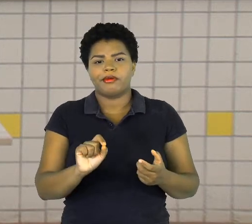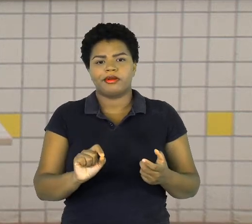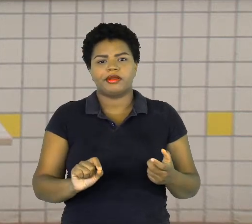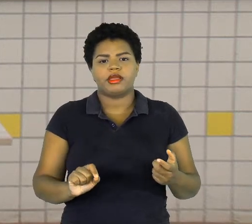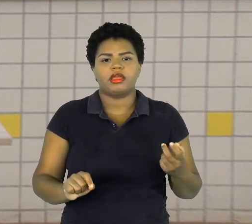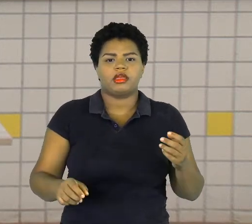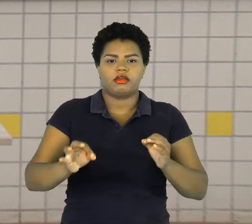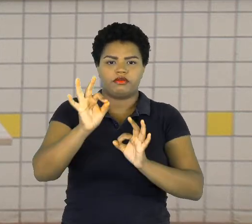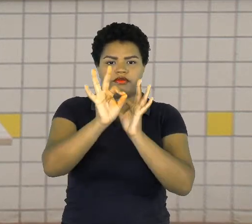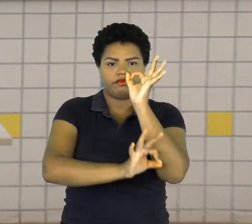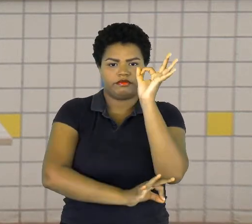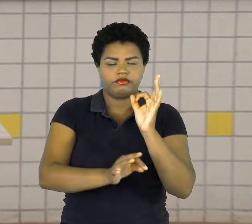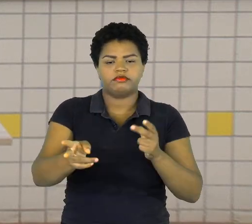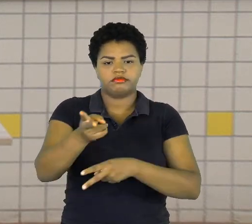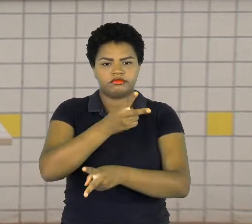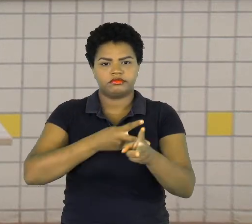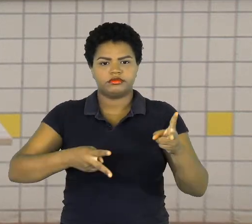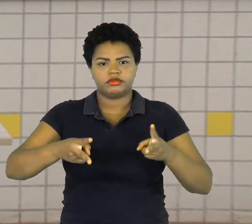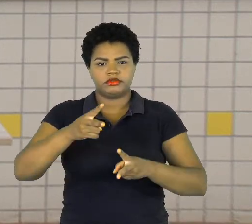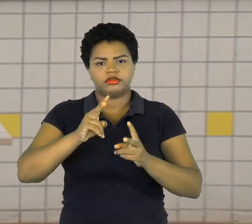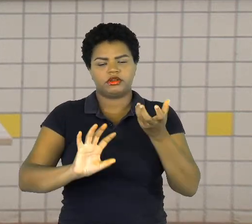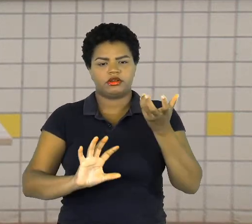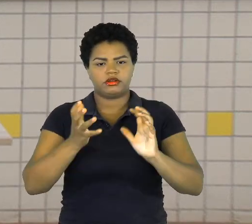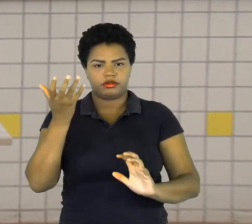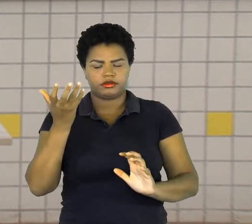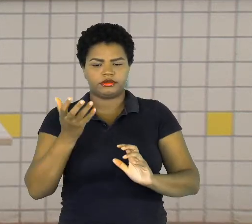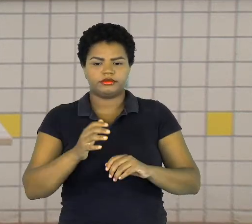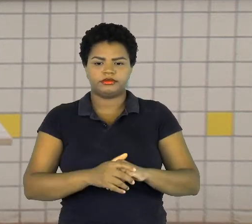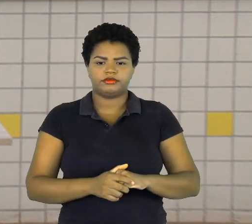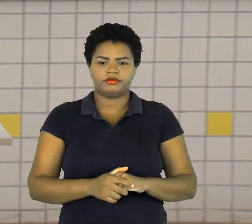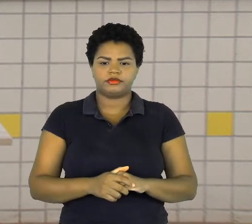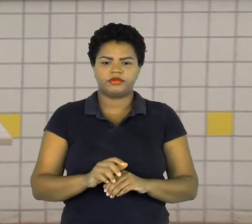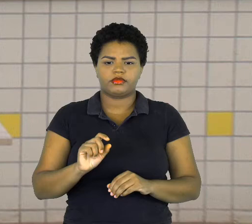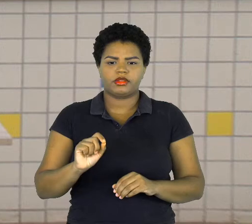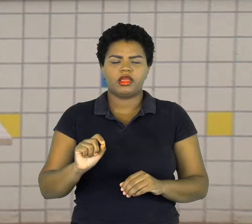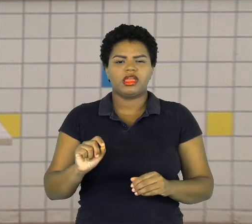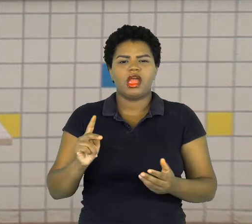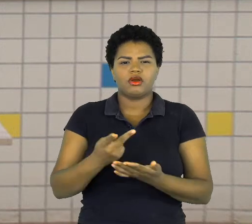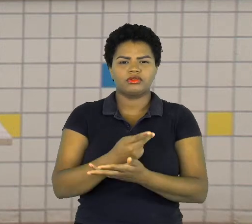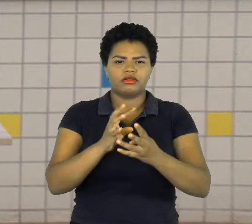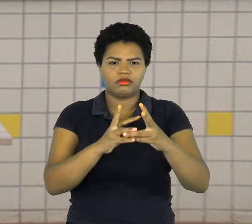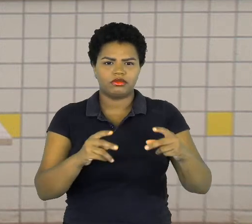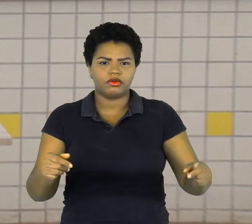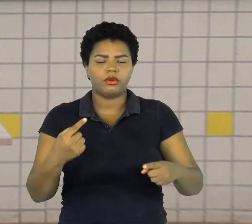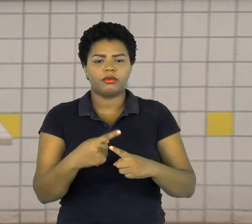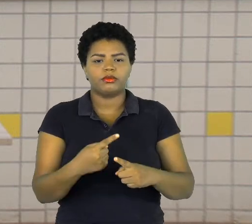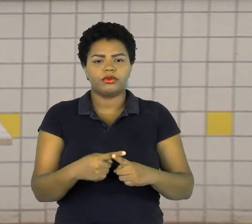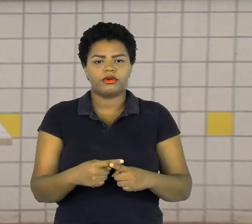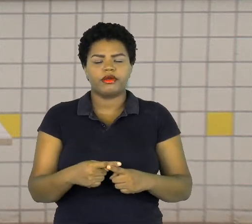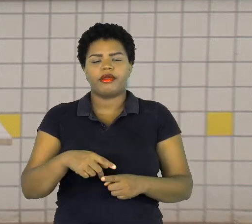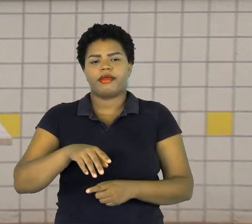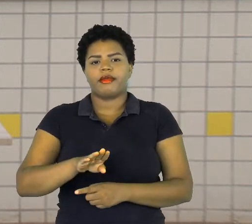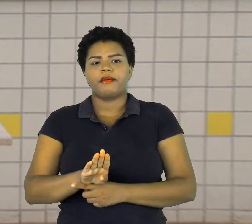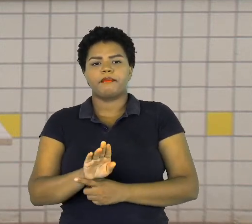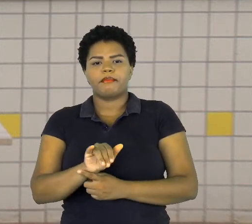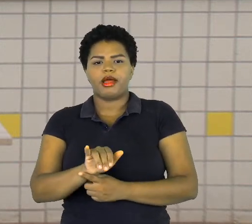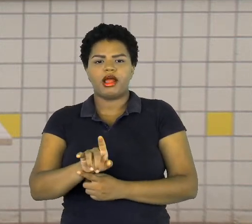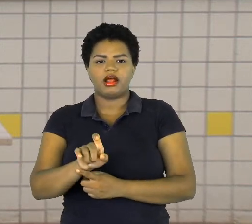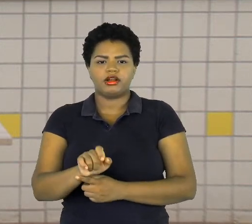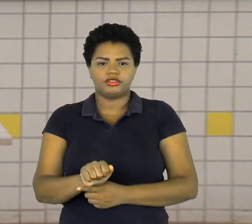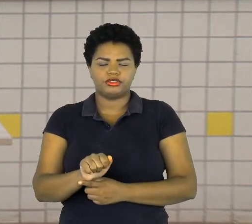biológica. Quais são as consequências da erosão? Baixa produtividade, a terra fica improdutiva, degradação